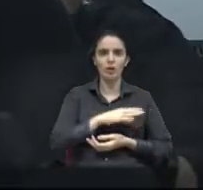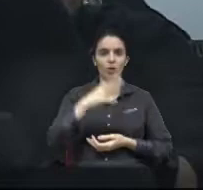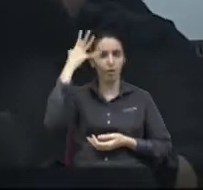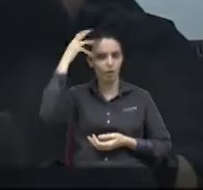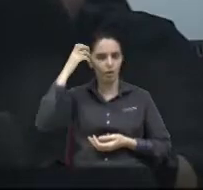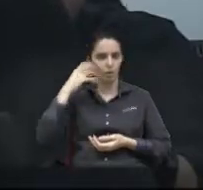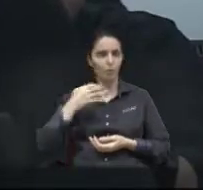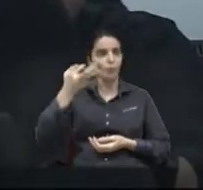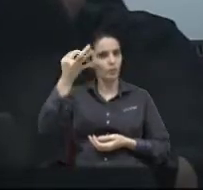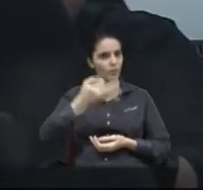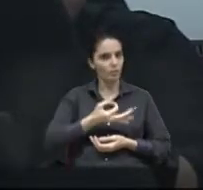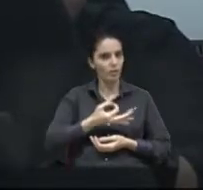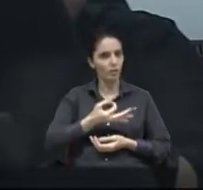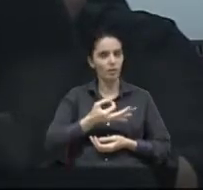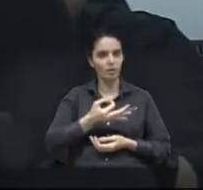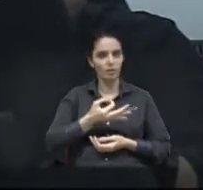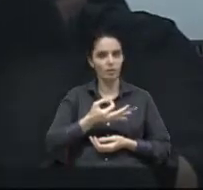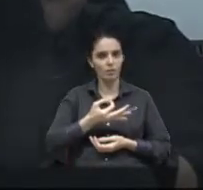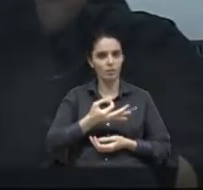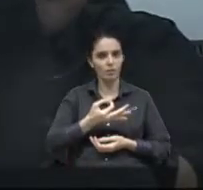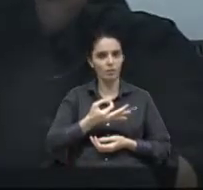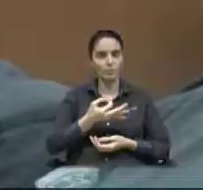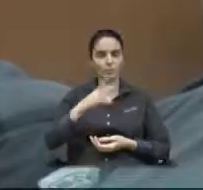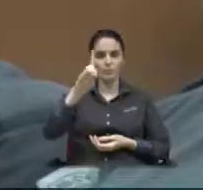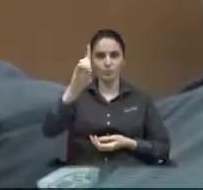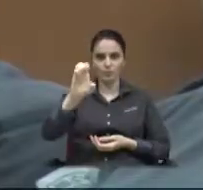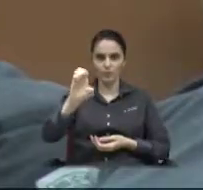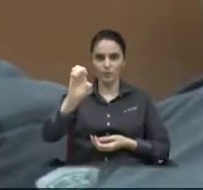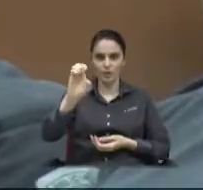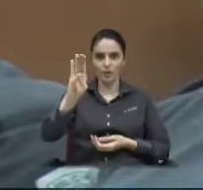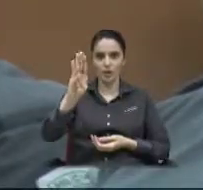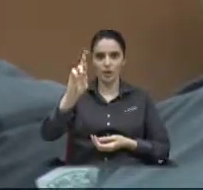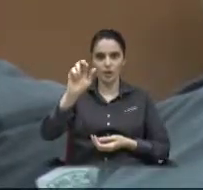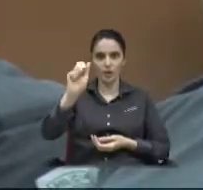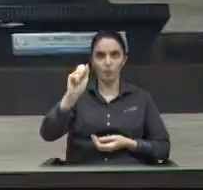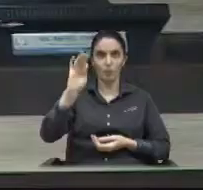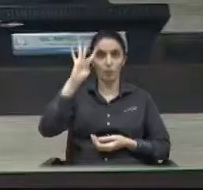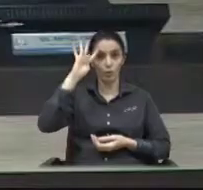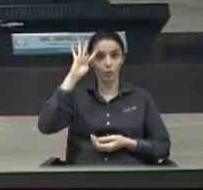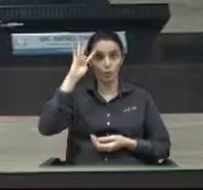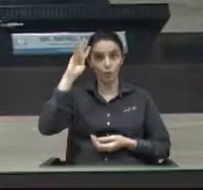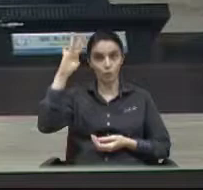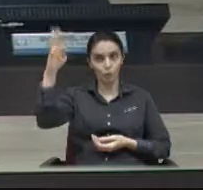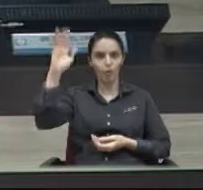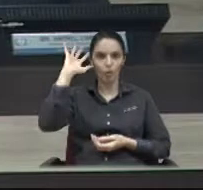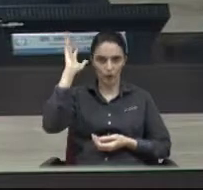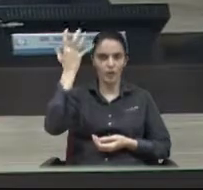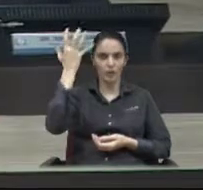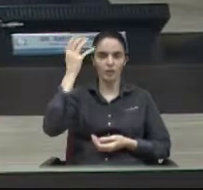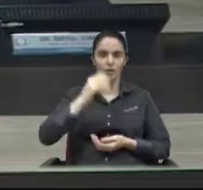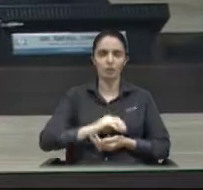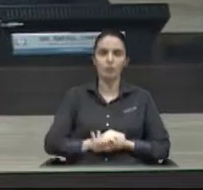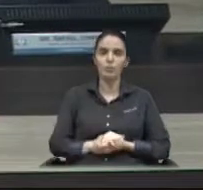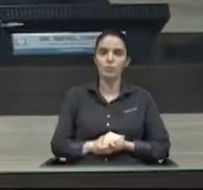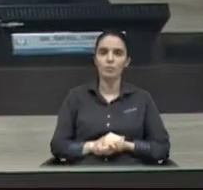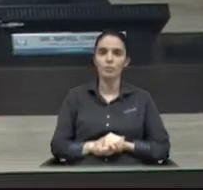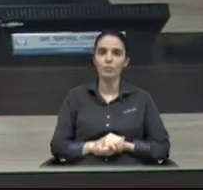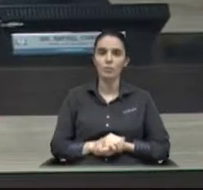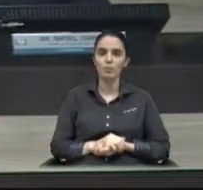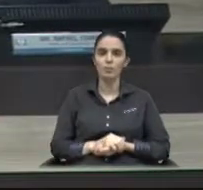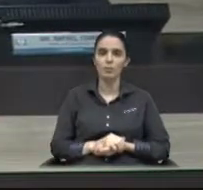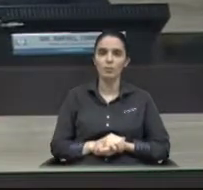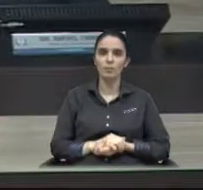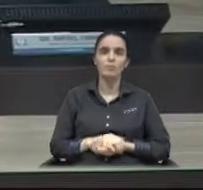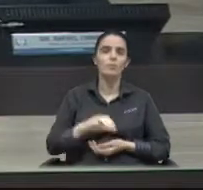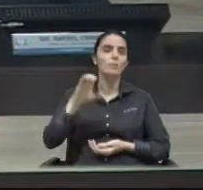que é onde você realiza seu sonho obrigada continue a discussão quer discutir seu presidente com